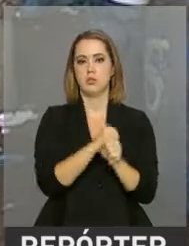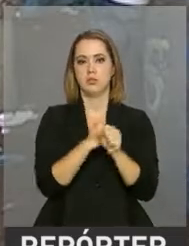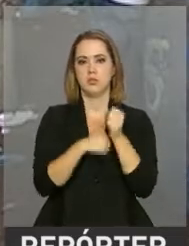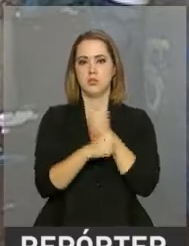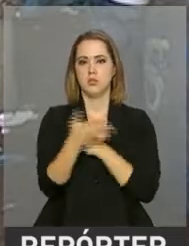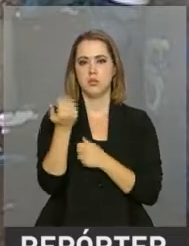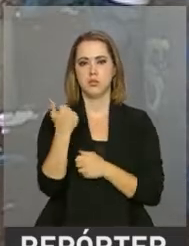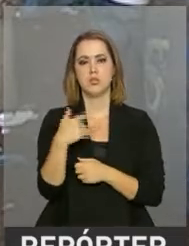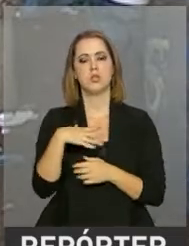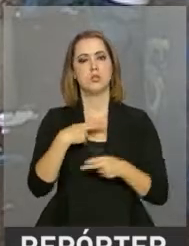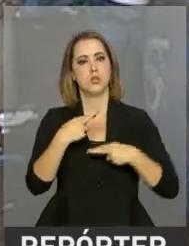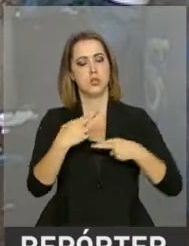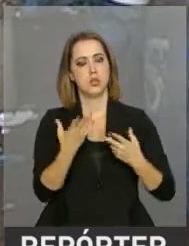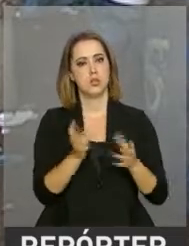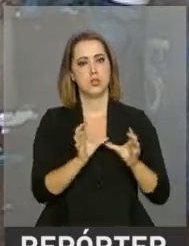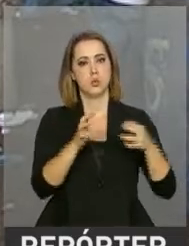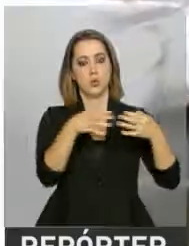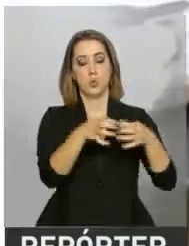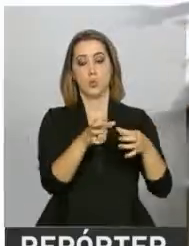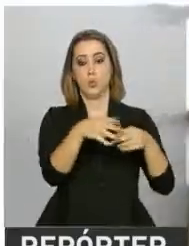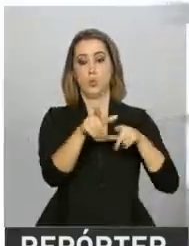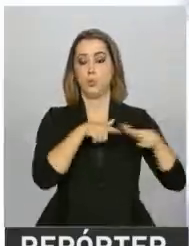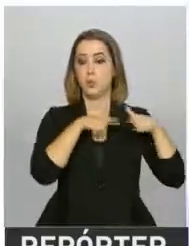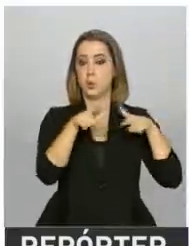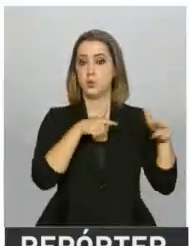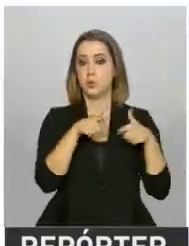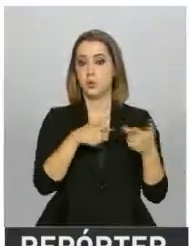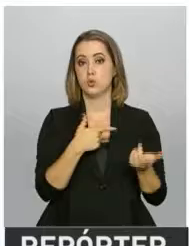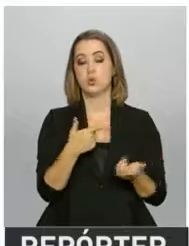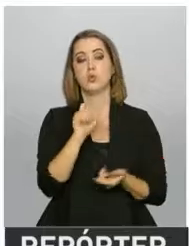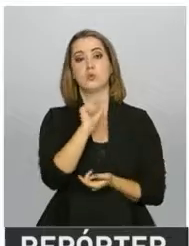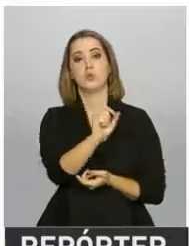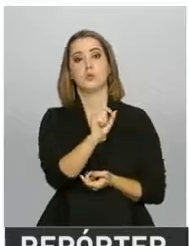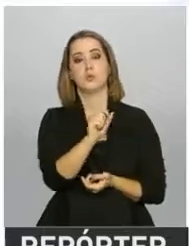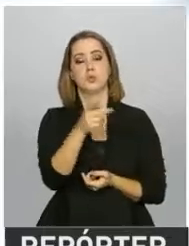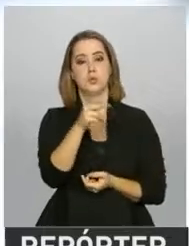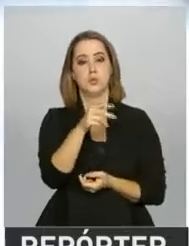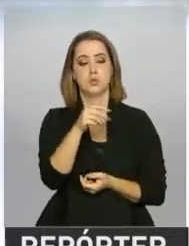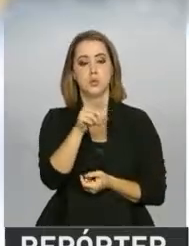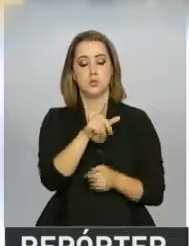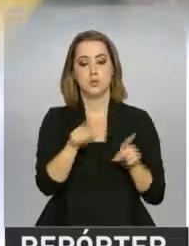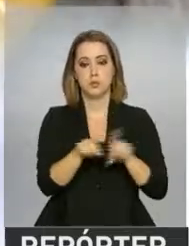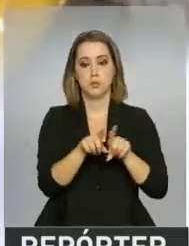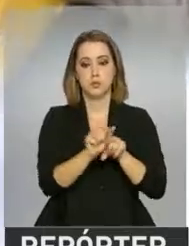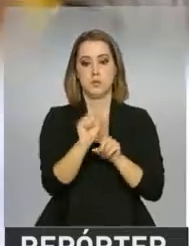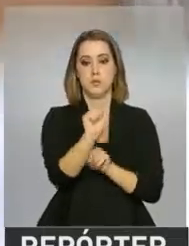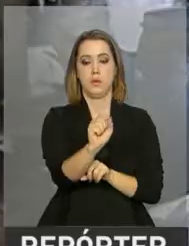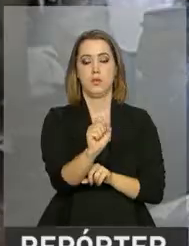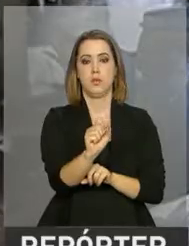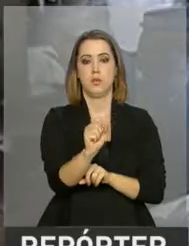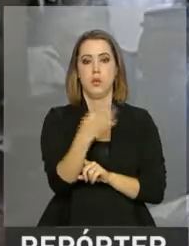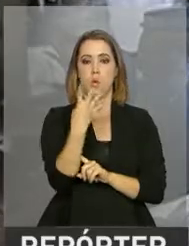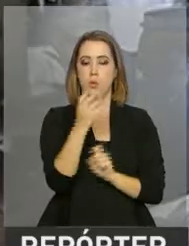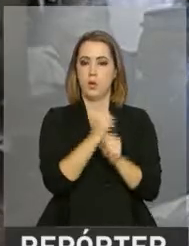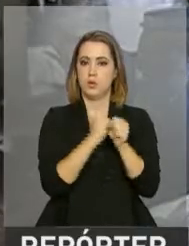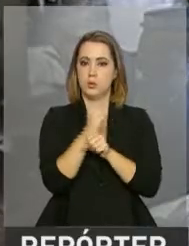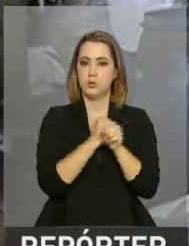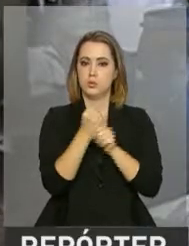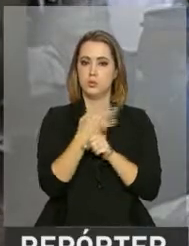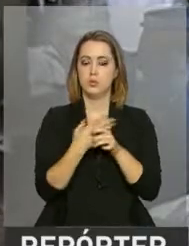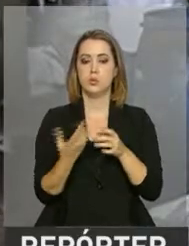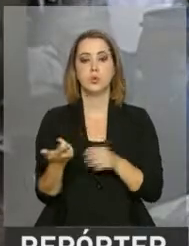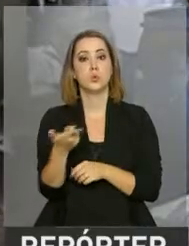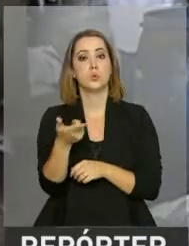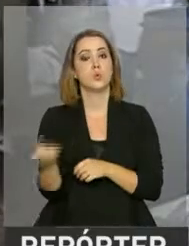fênix ágape e itaim paulista na região metropolitana da capital e faz quatro anos que ela abriu uma filial